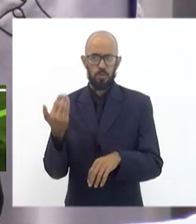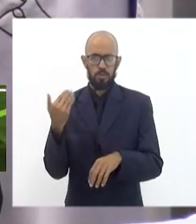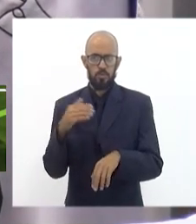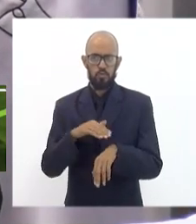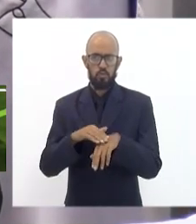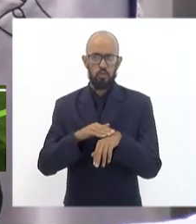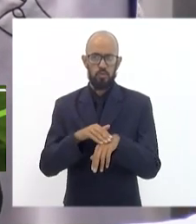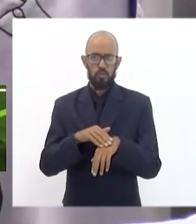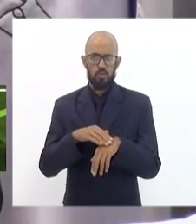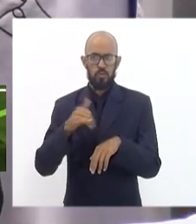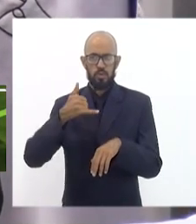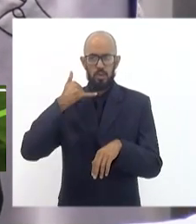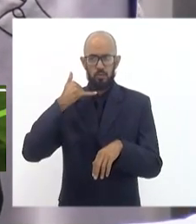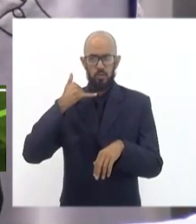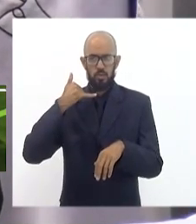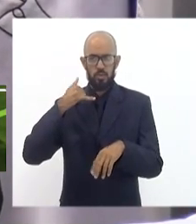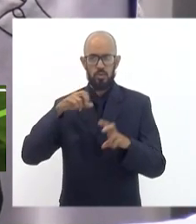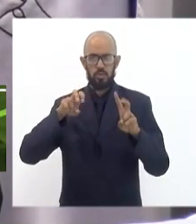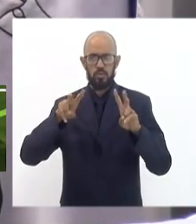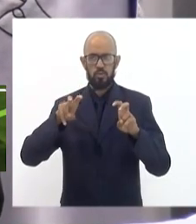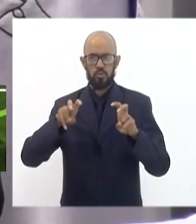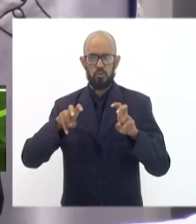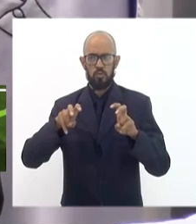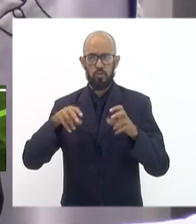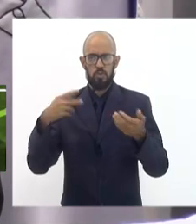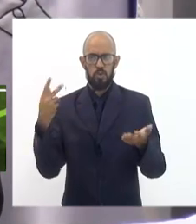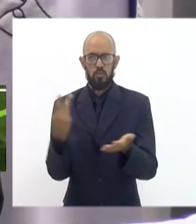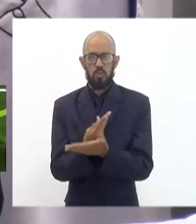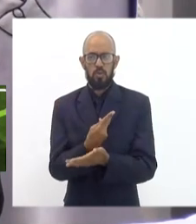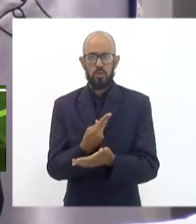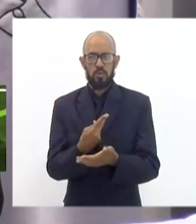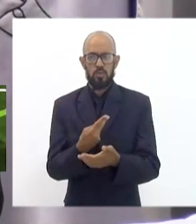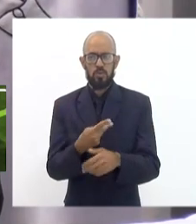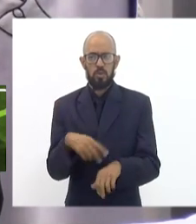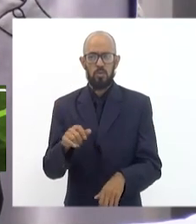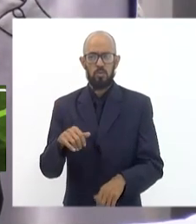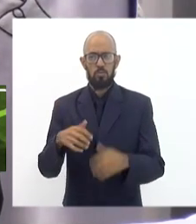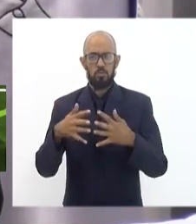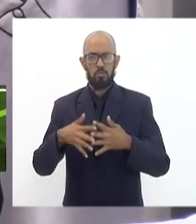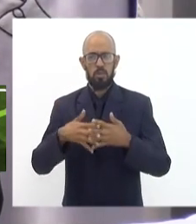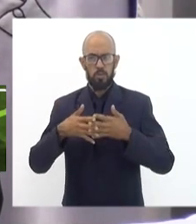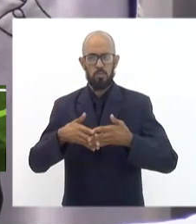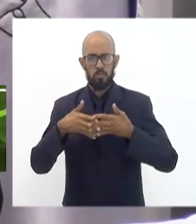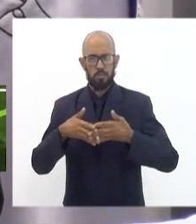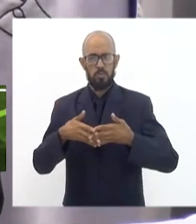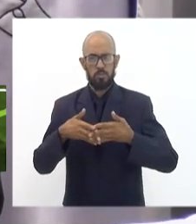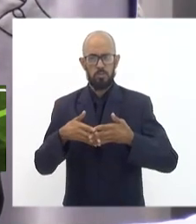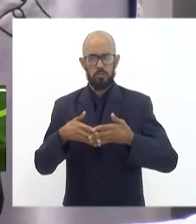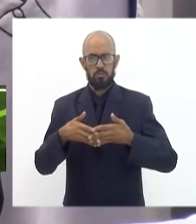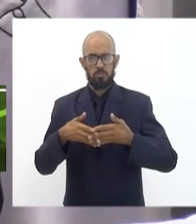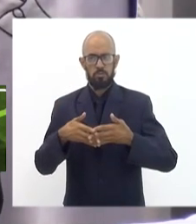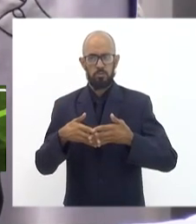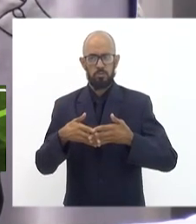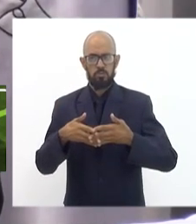telefone sobre a tragédia ele de Petrópolis II